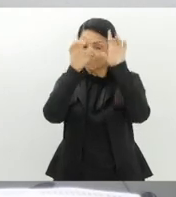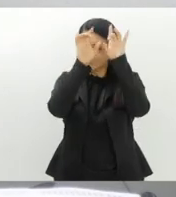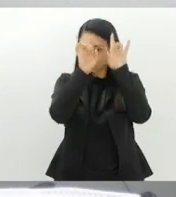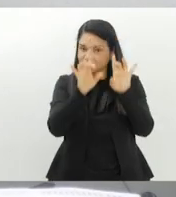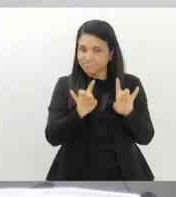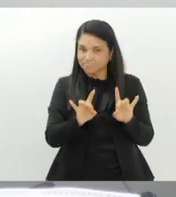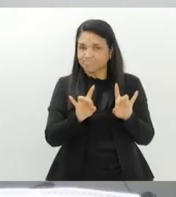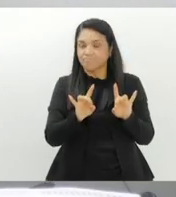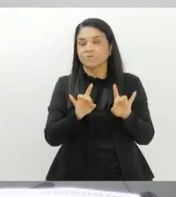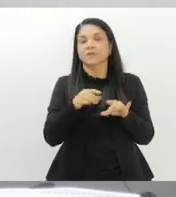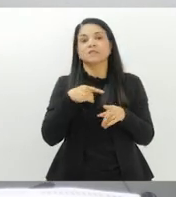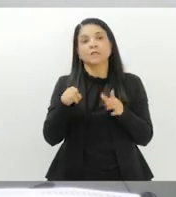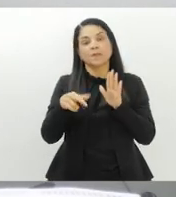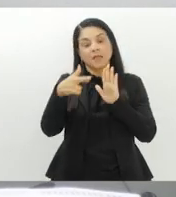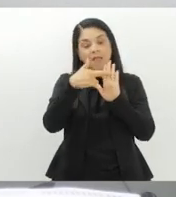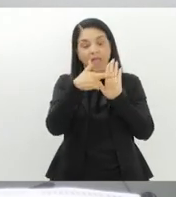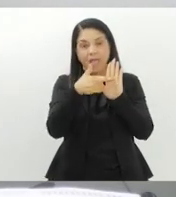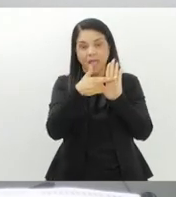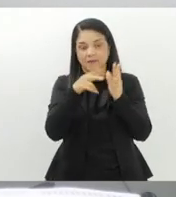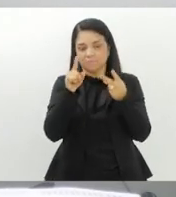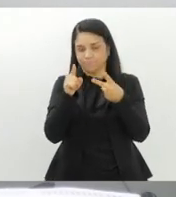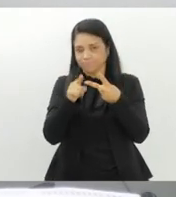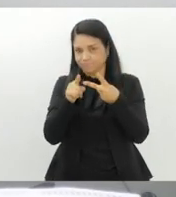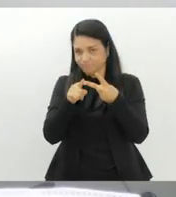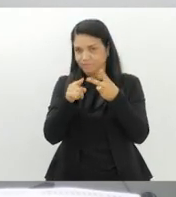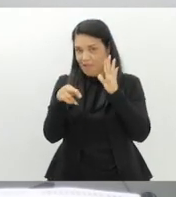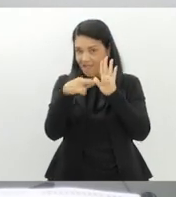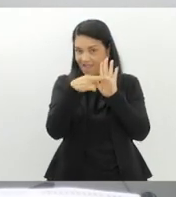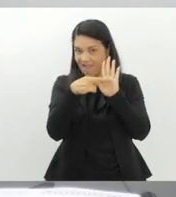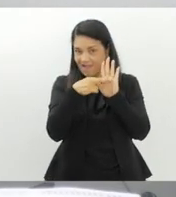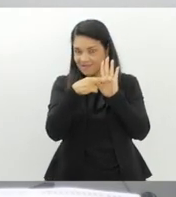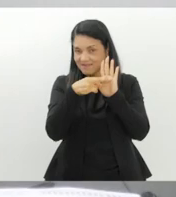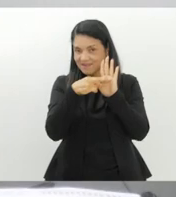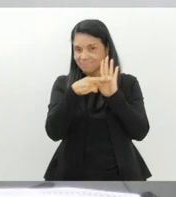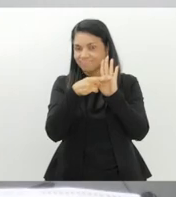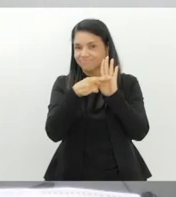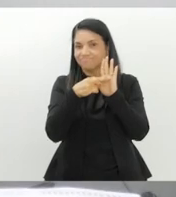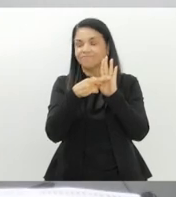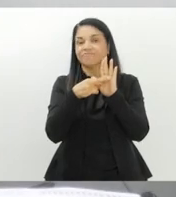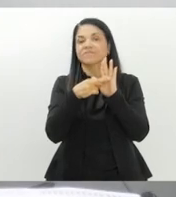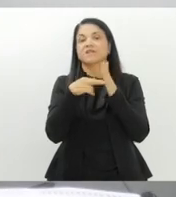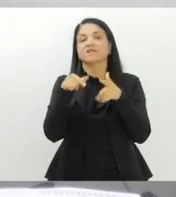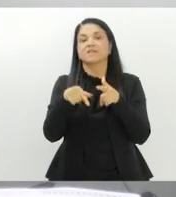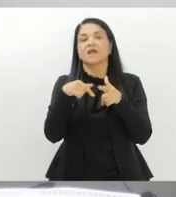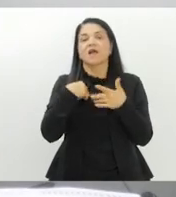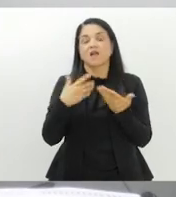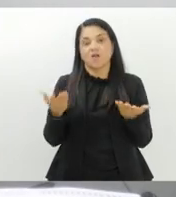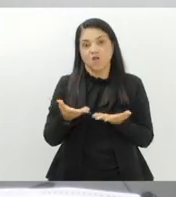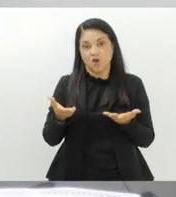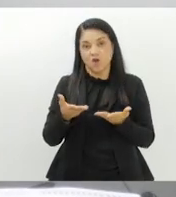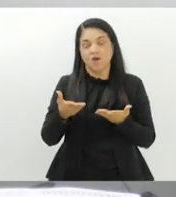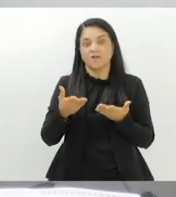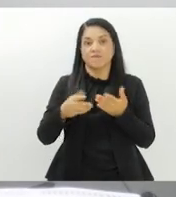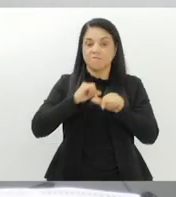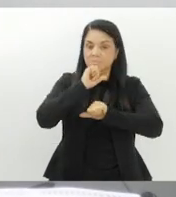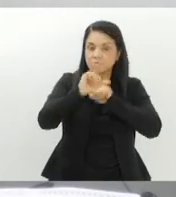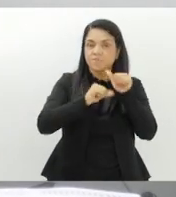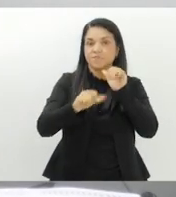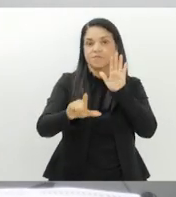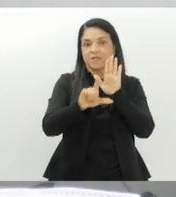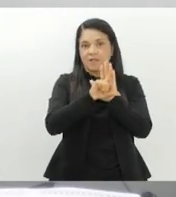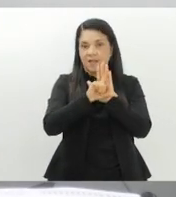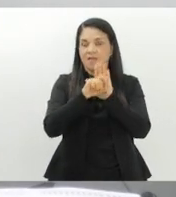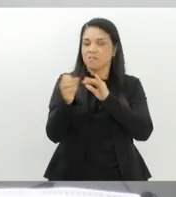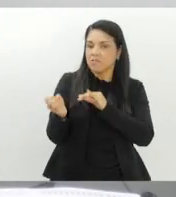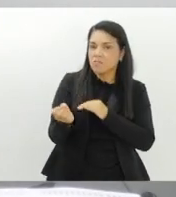do decálogo, que também não é uma novidade, mas estava lá esquecido e agora vai ser atualizado, vai virar lei, vai ter